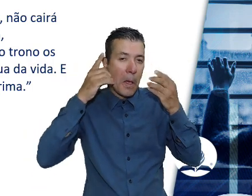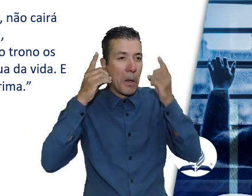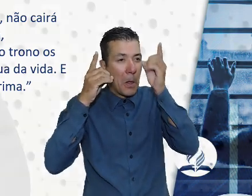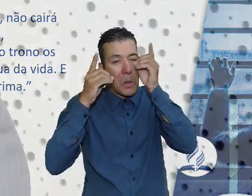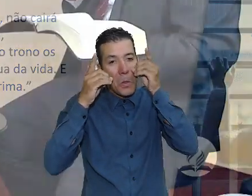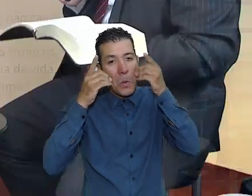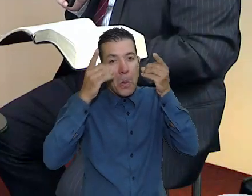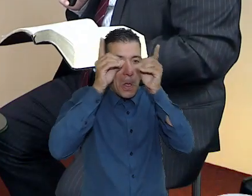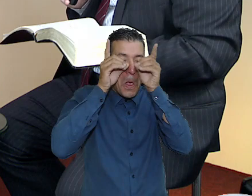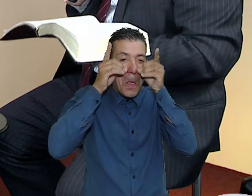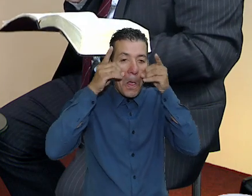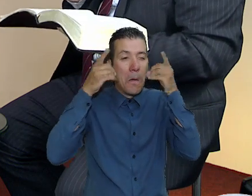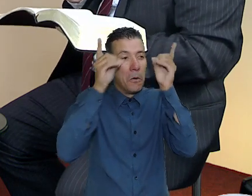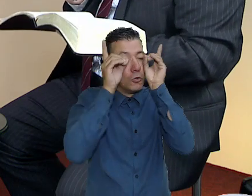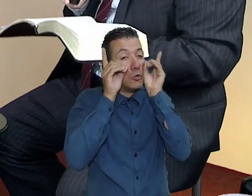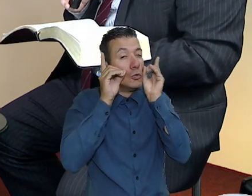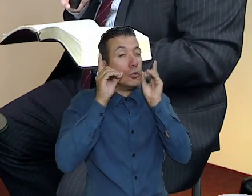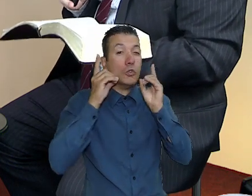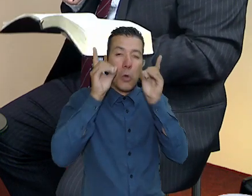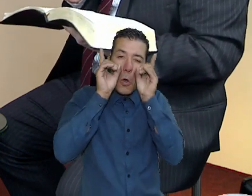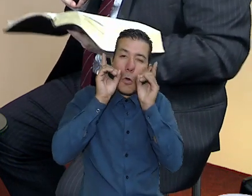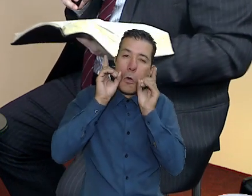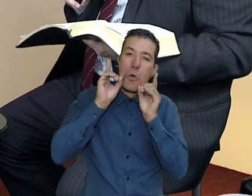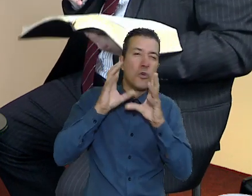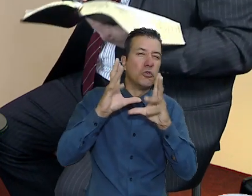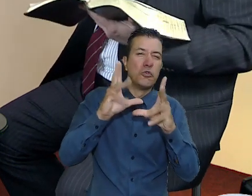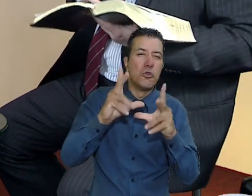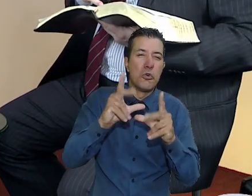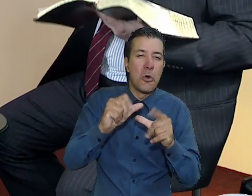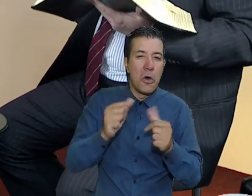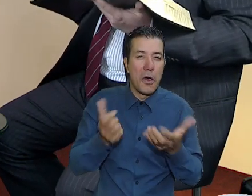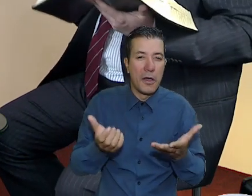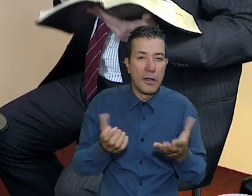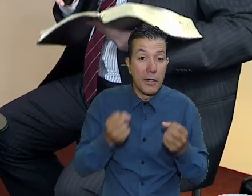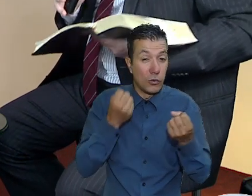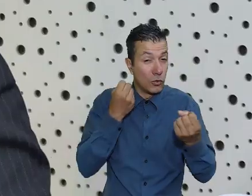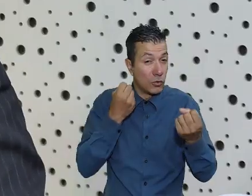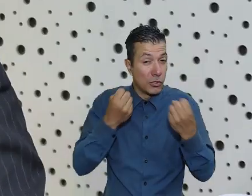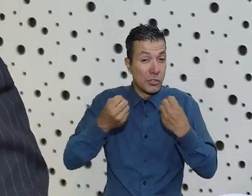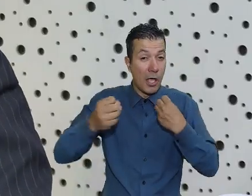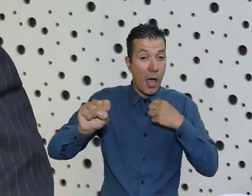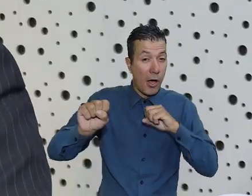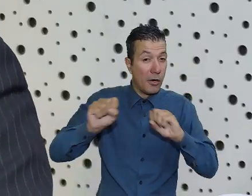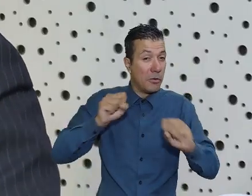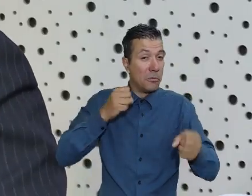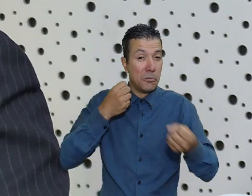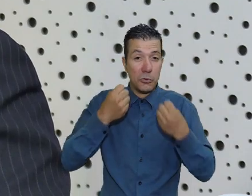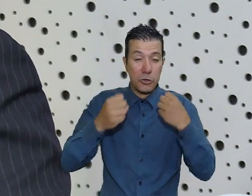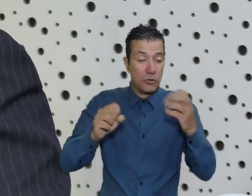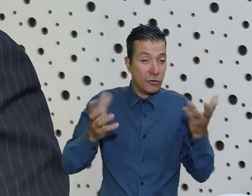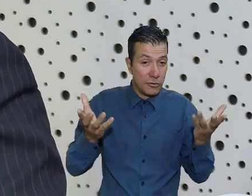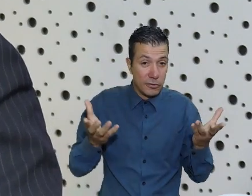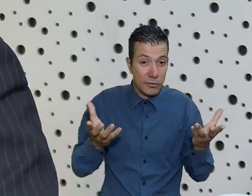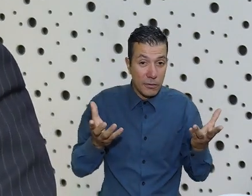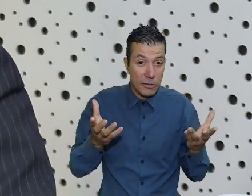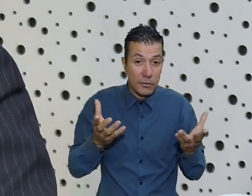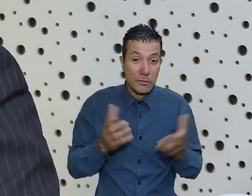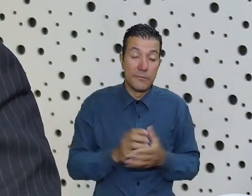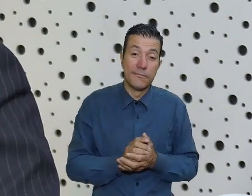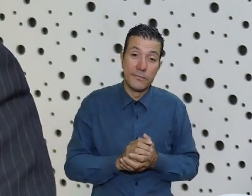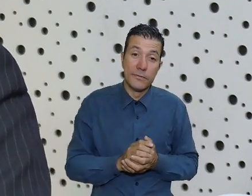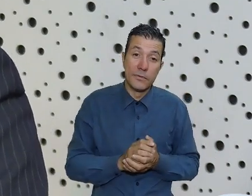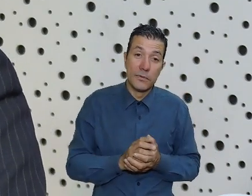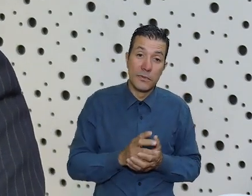a evocação que o apóstolo João faz do salmo mais famoso do mundo, que é o